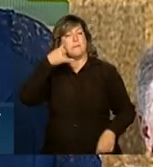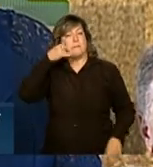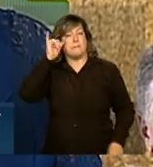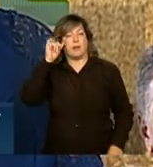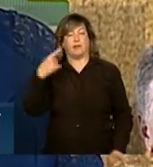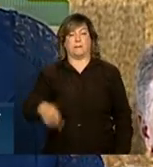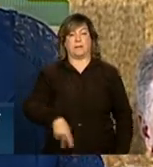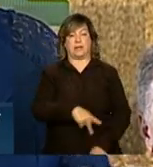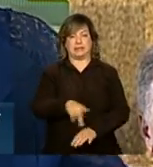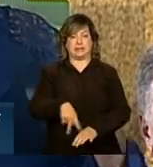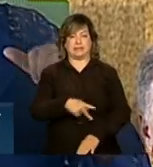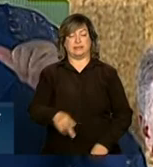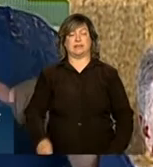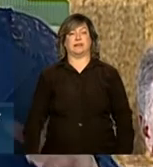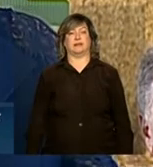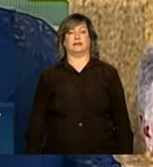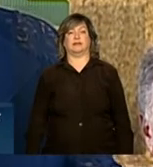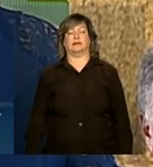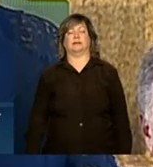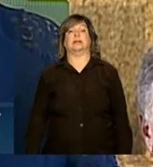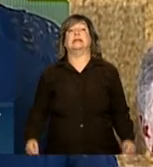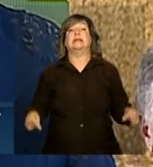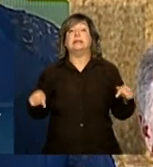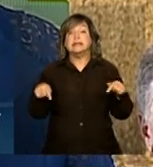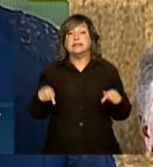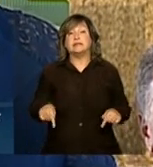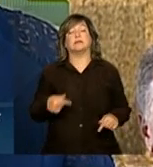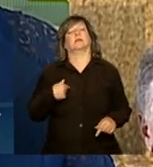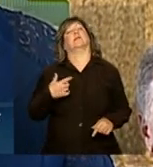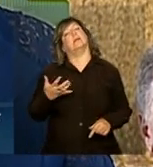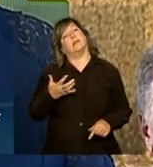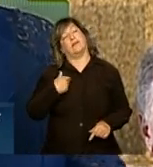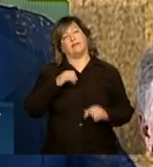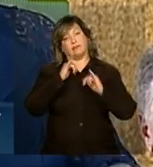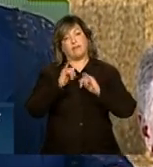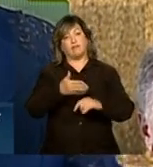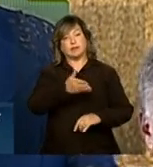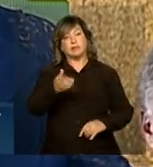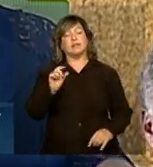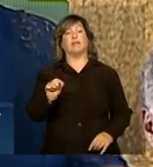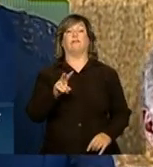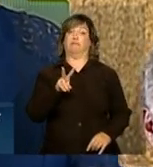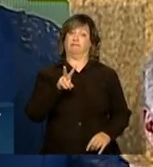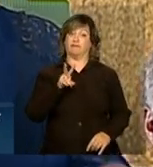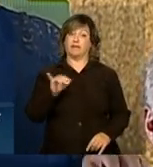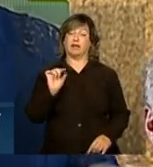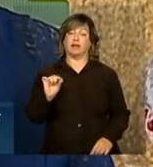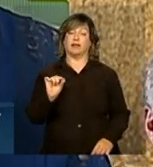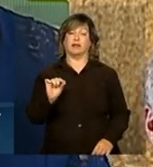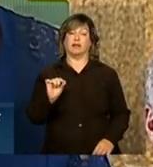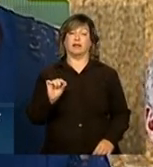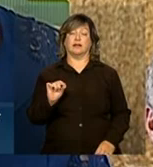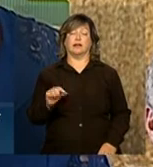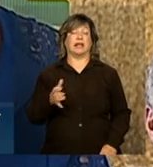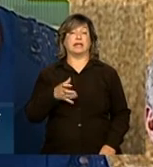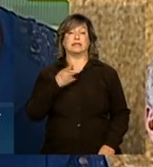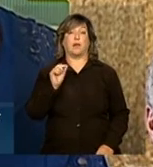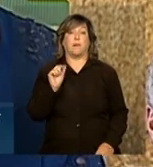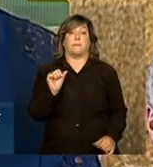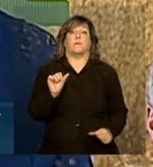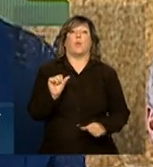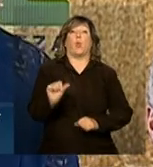pecuária do nosso país. E isso, eu quero dizer para vocês, que vai significar uma revolução para